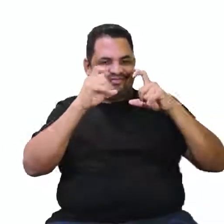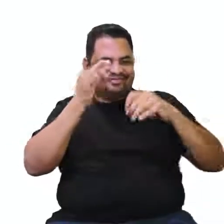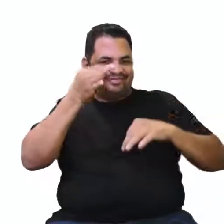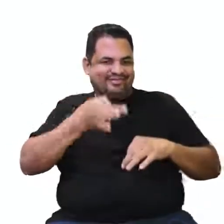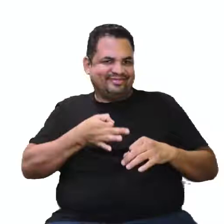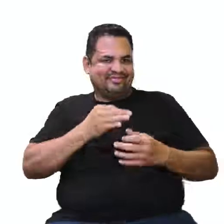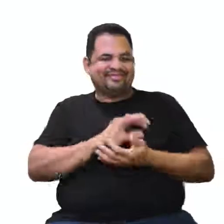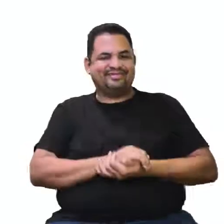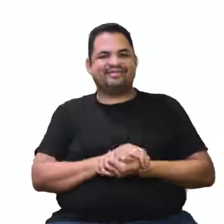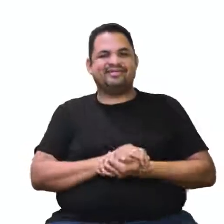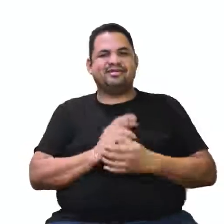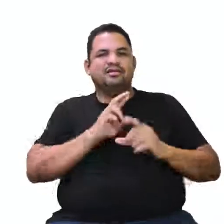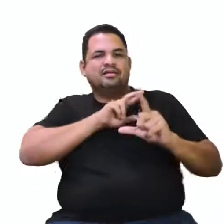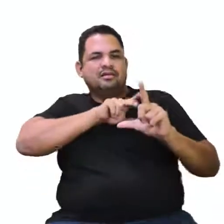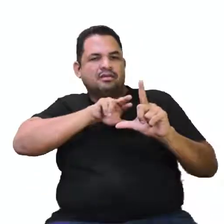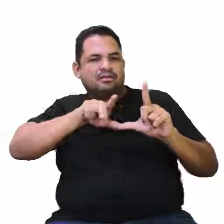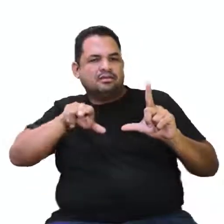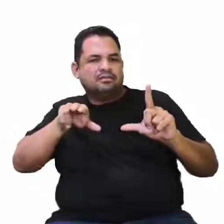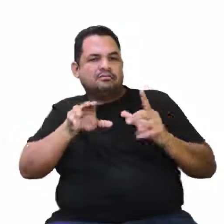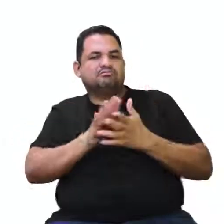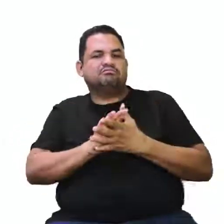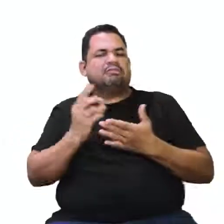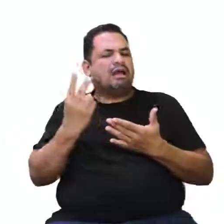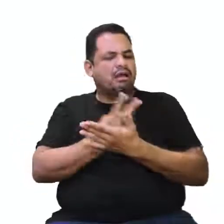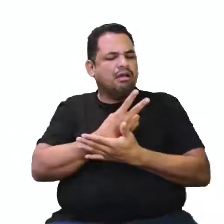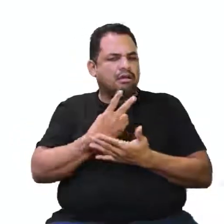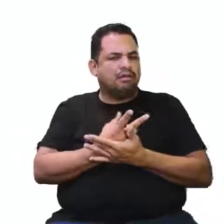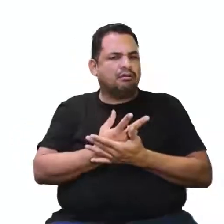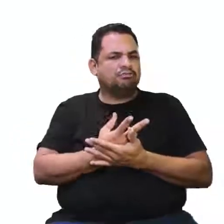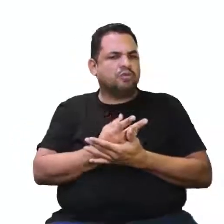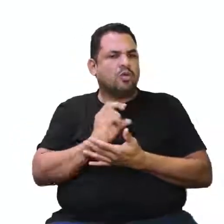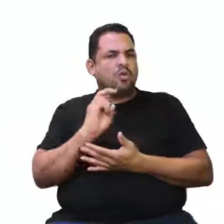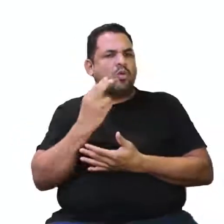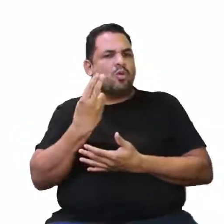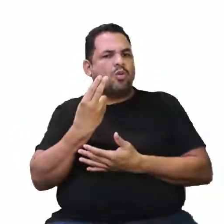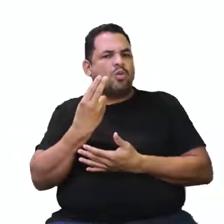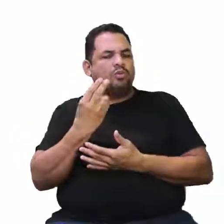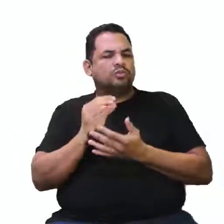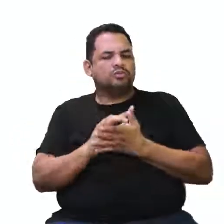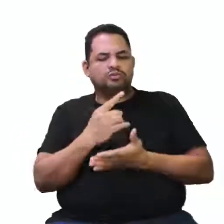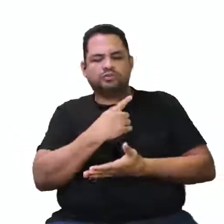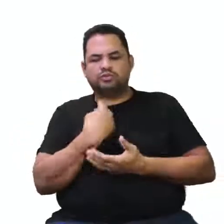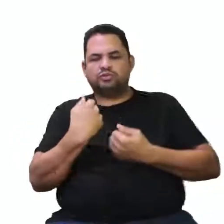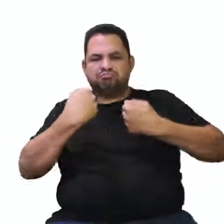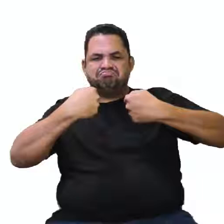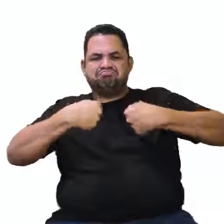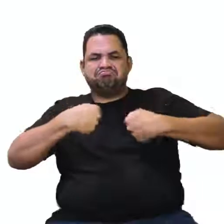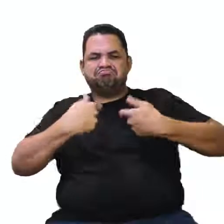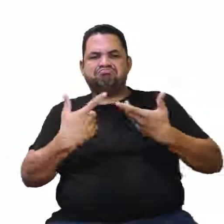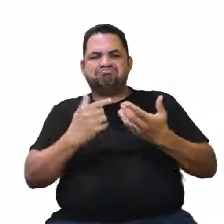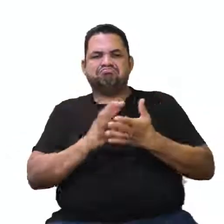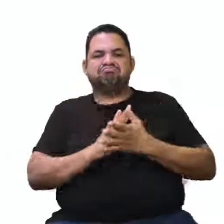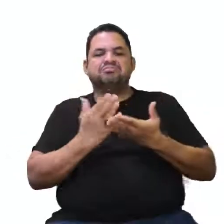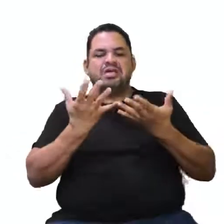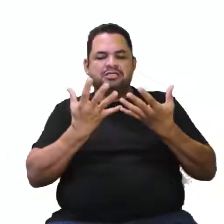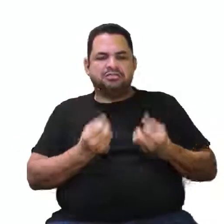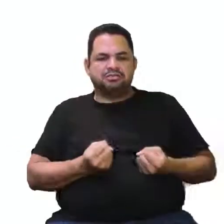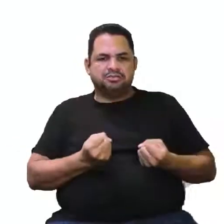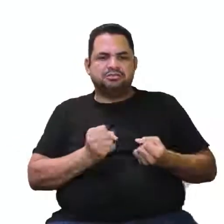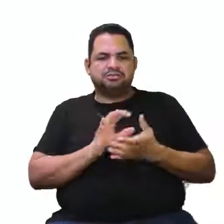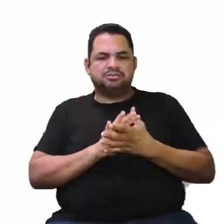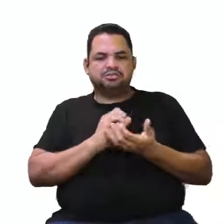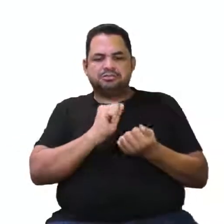Então tá, essa mídia aí, será que essa mídia ela tá errada? Ou nós é que permitimos e aceitamos aí